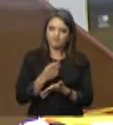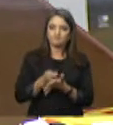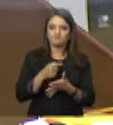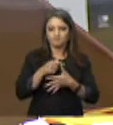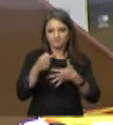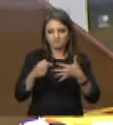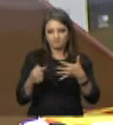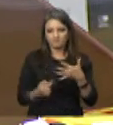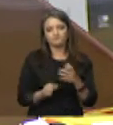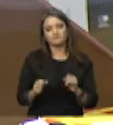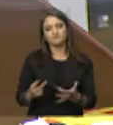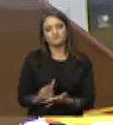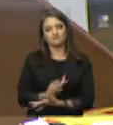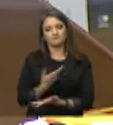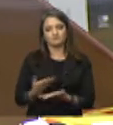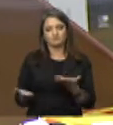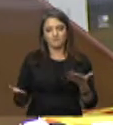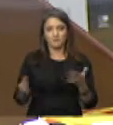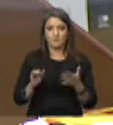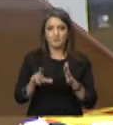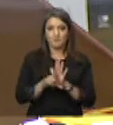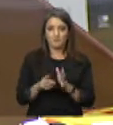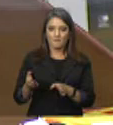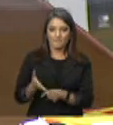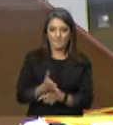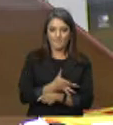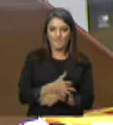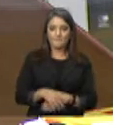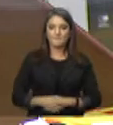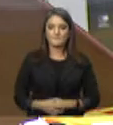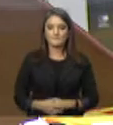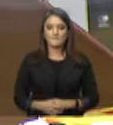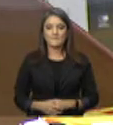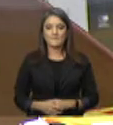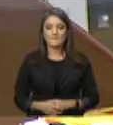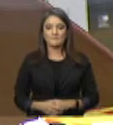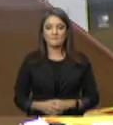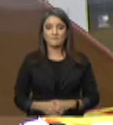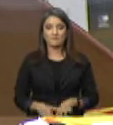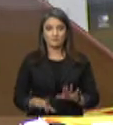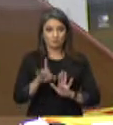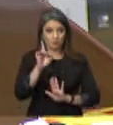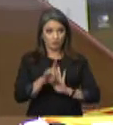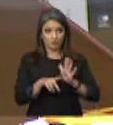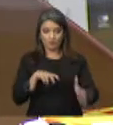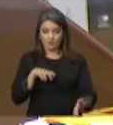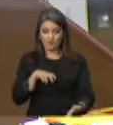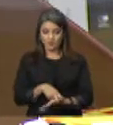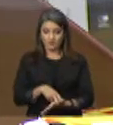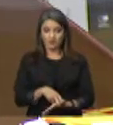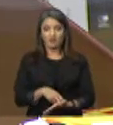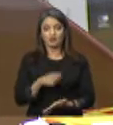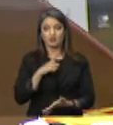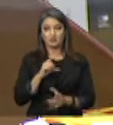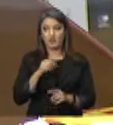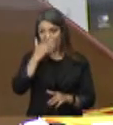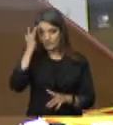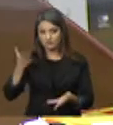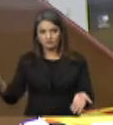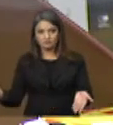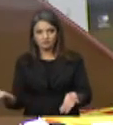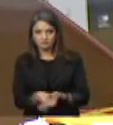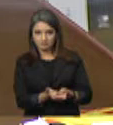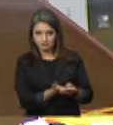e que poderiam ser perdidos pela aplicação retroativa da nova lei o direito de punir titularizado pelo autor da ação de